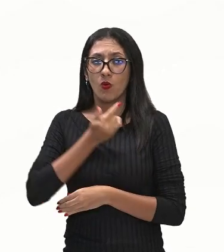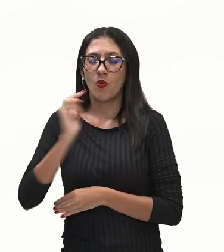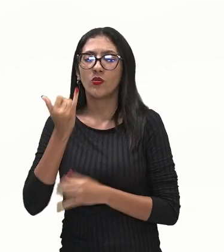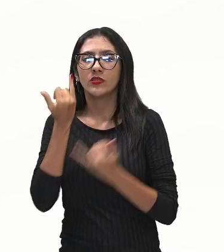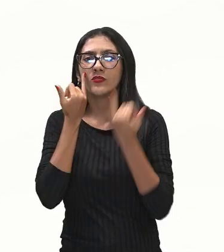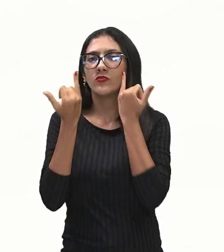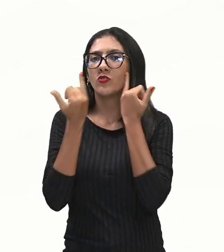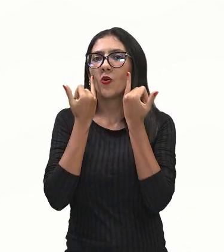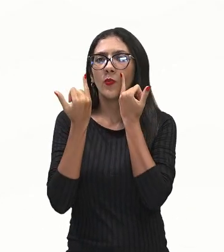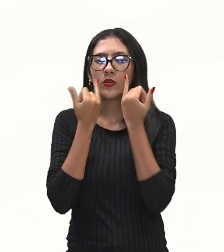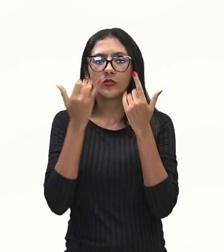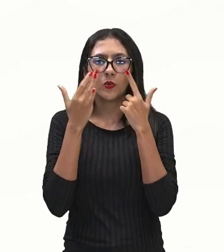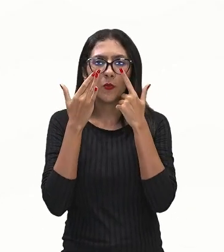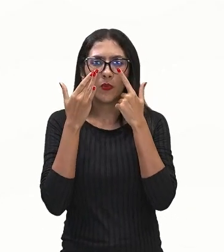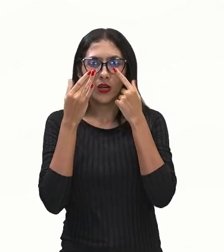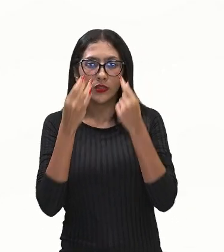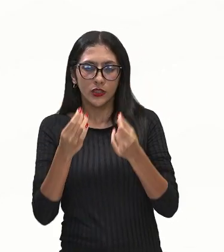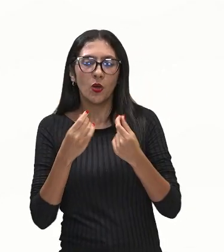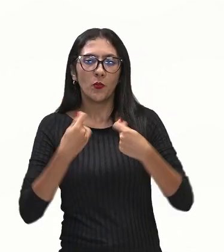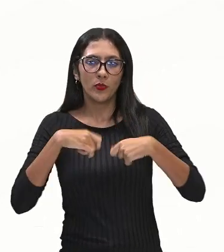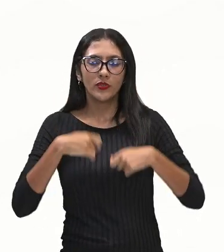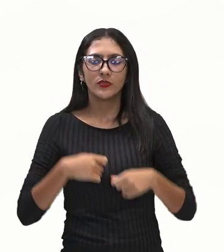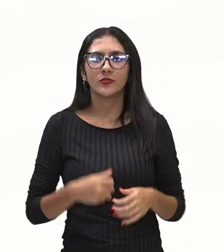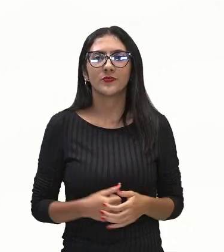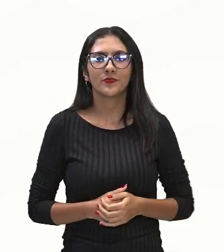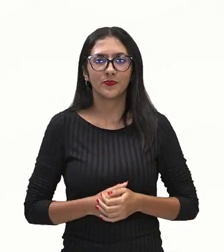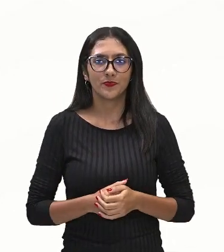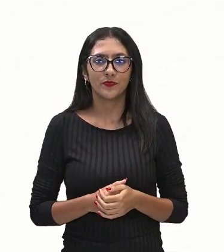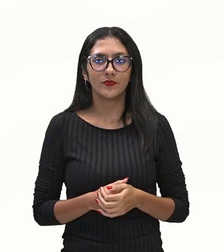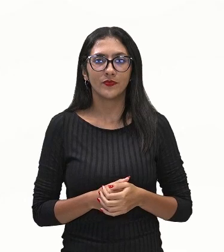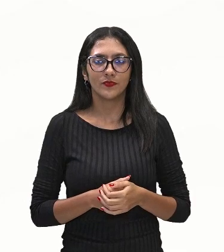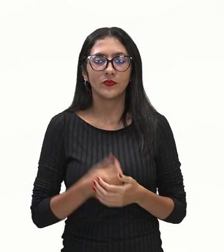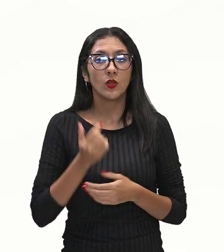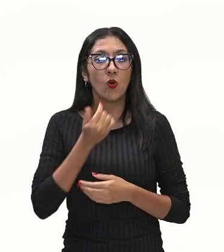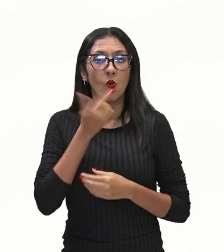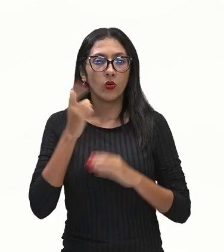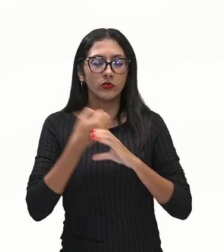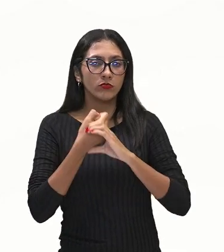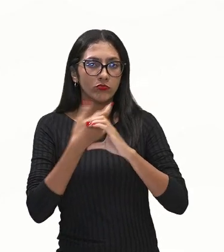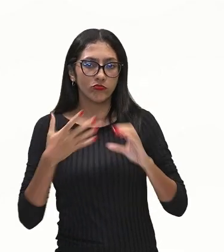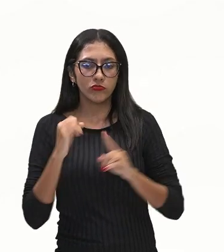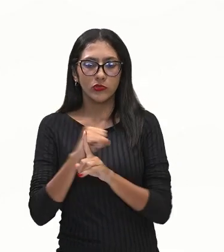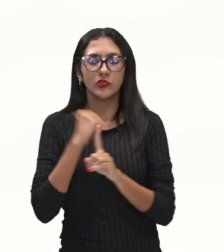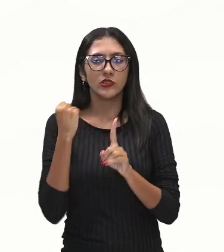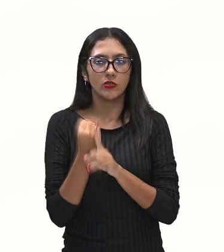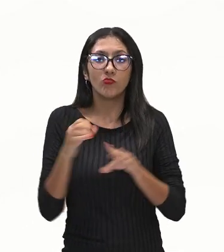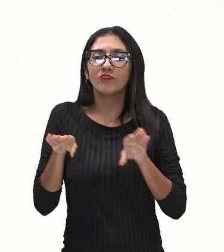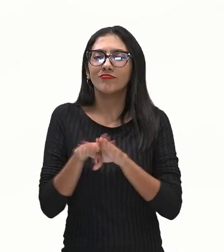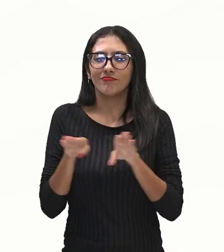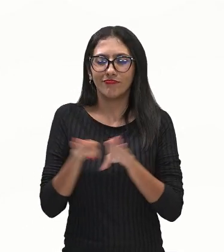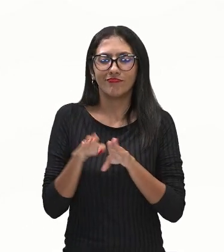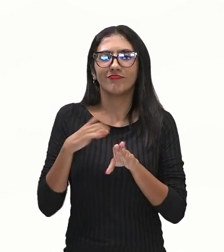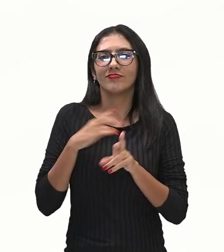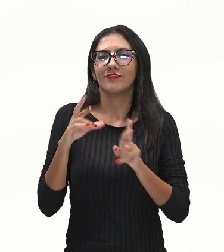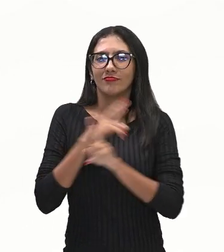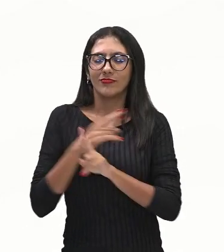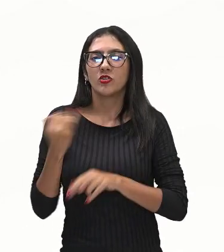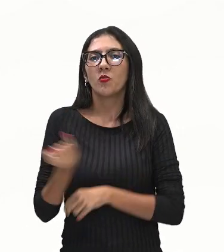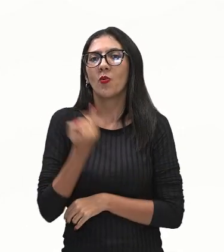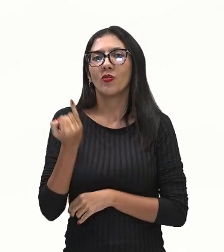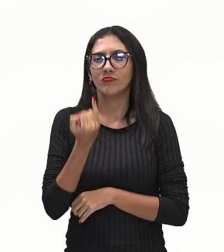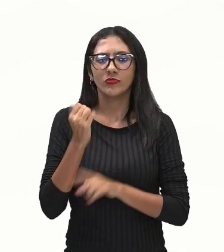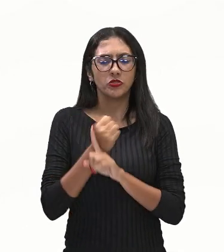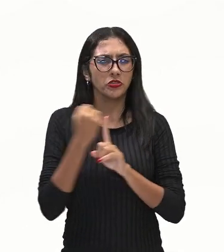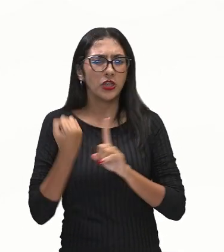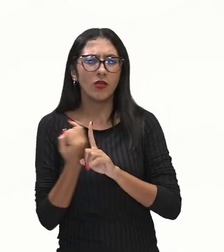sobre a saúde mental, que são quais? Os aspectos sociais também são importantes para a saúde mental, gente. A sociedade como um